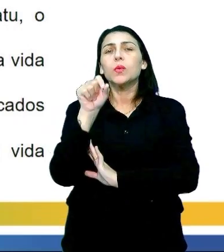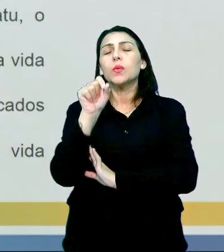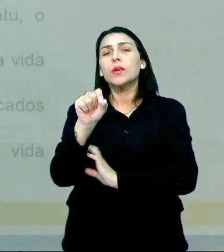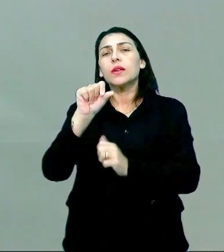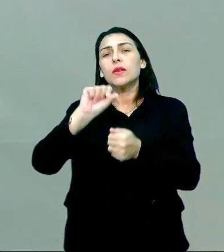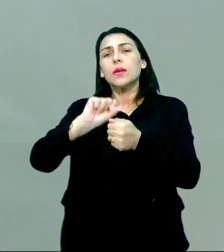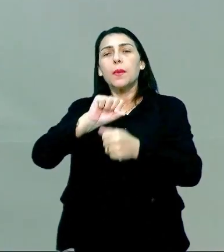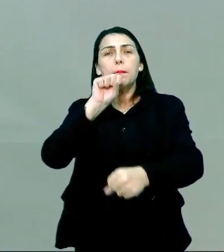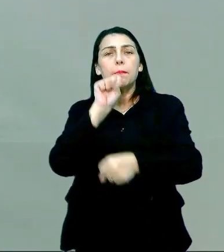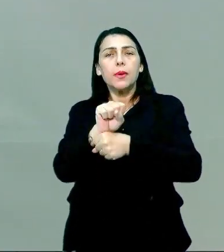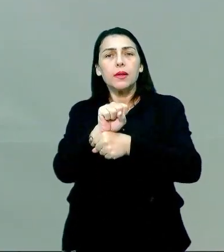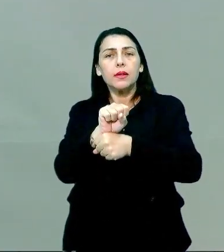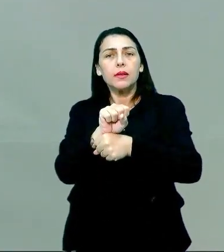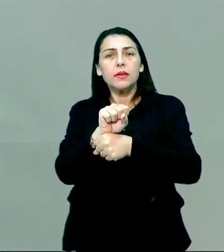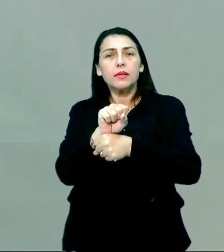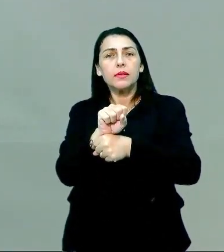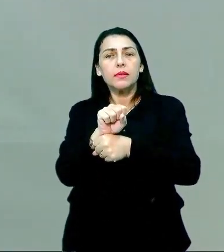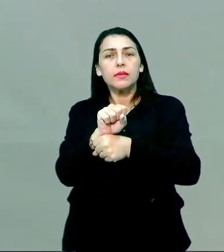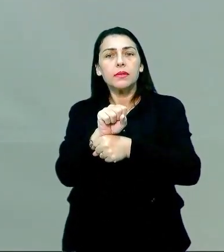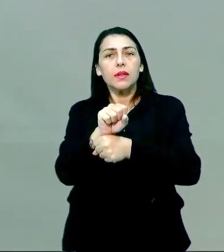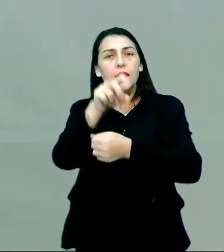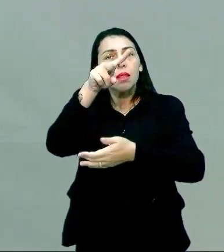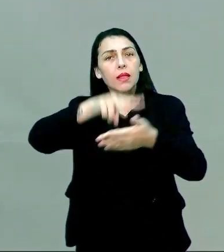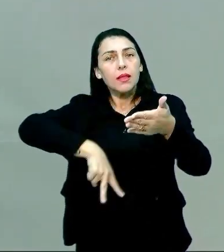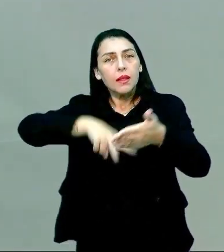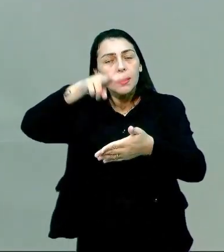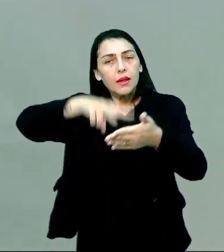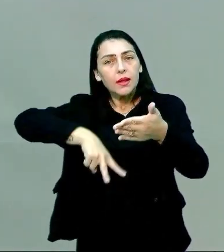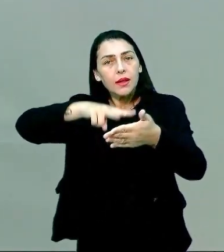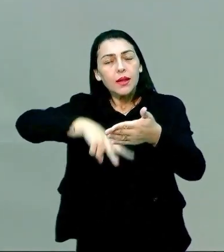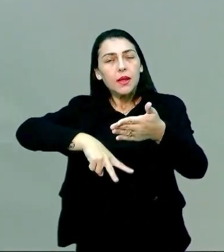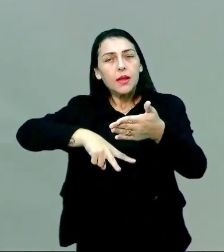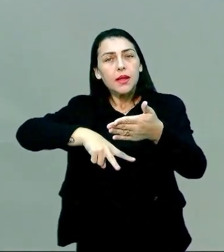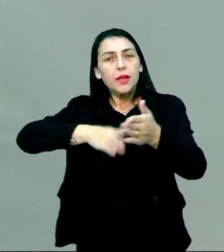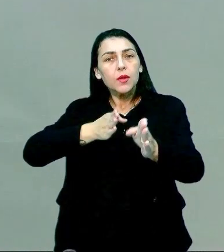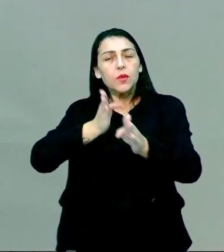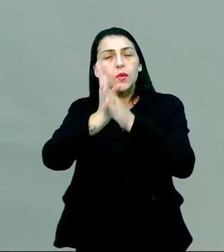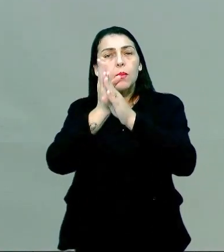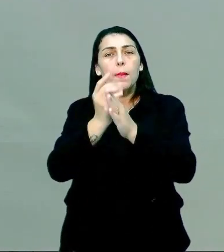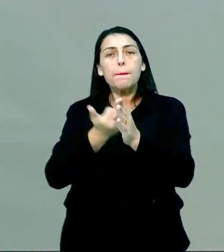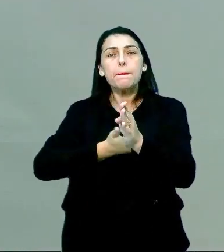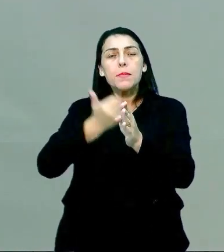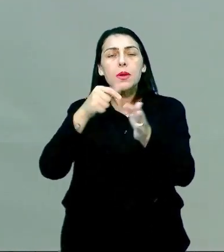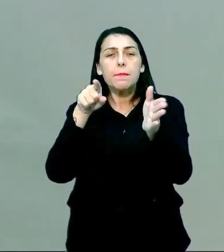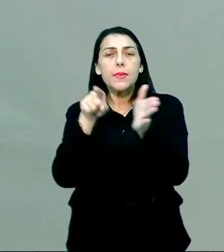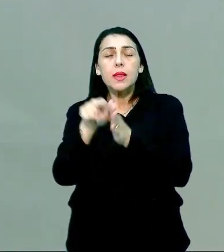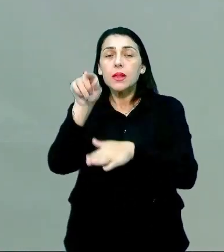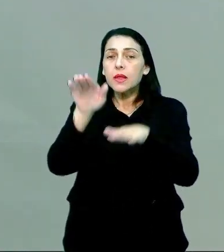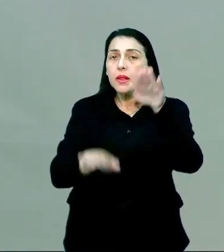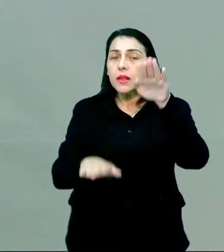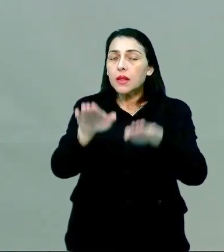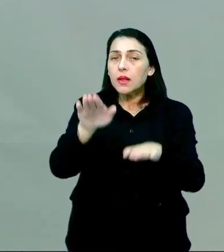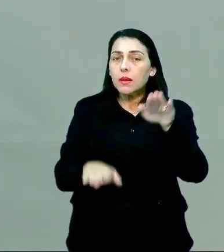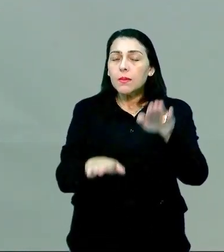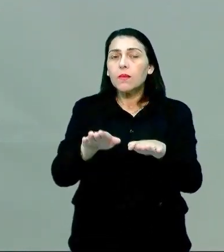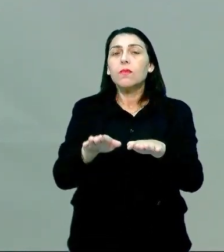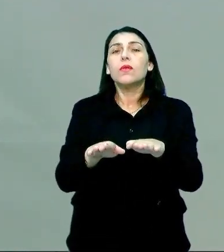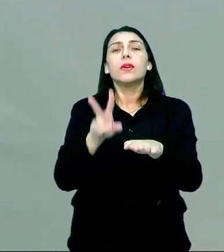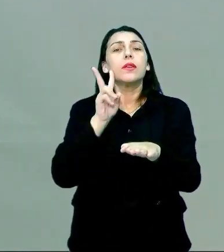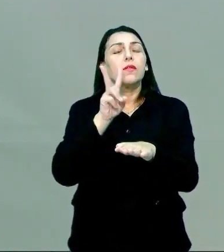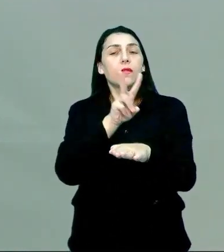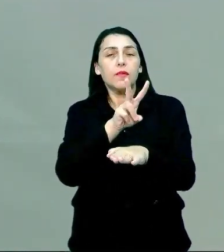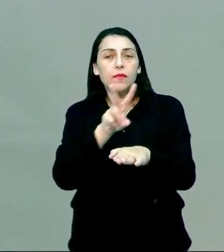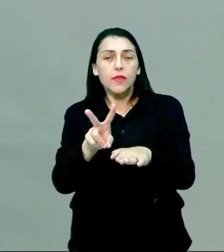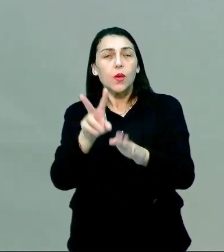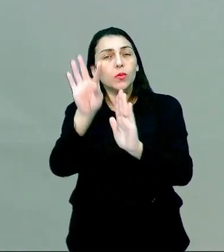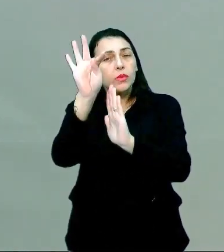fazem? Pausa, lê a questão, identifica primeiro o comando, a depender do comando você acessa